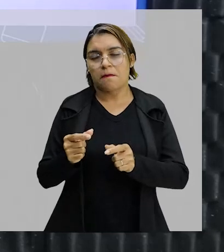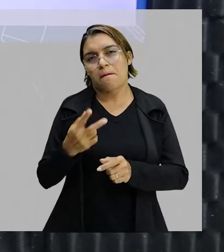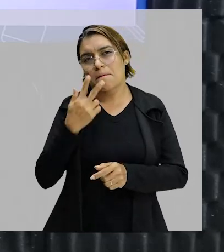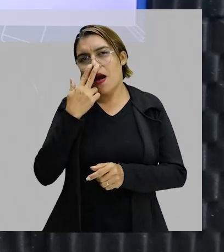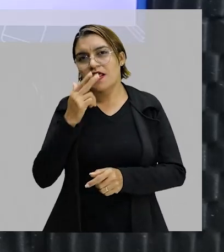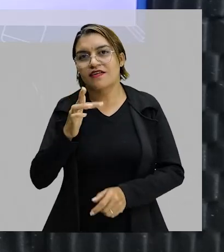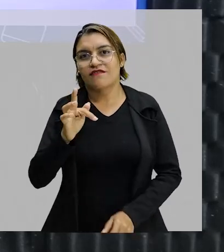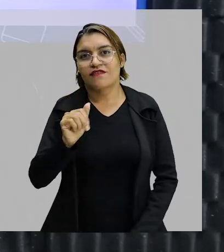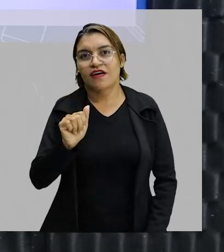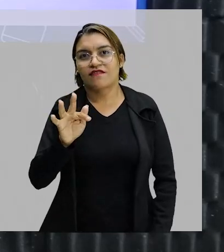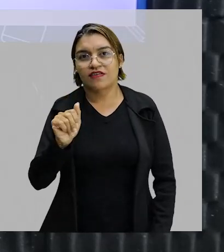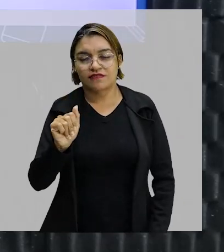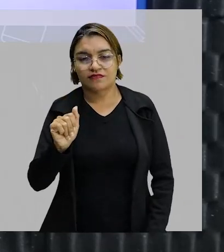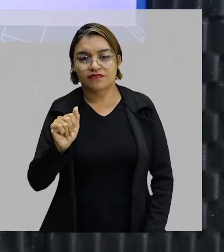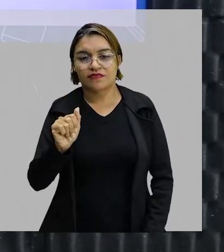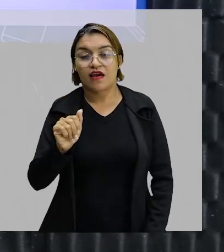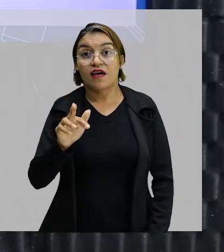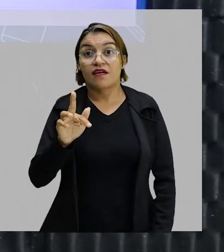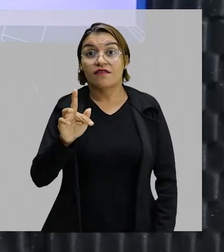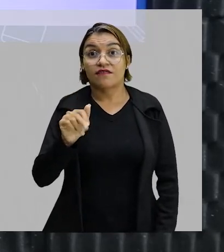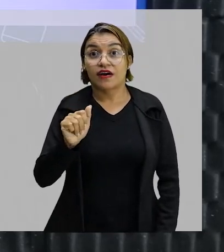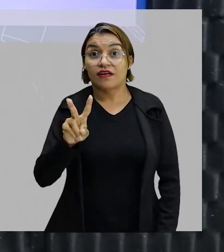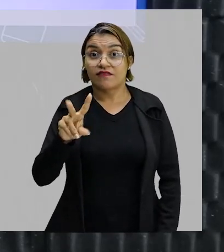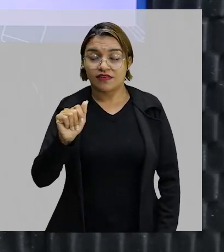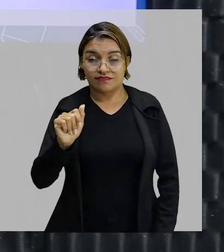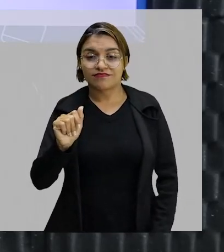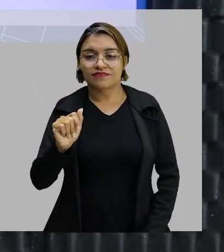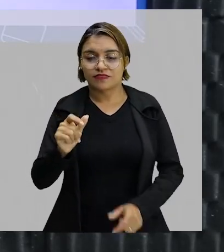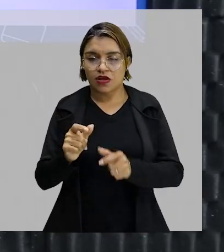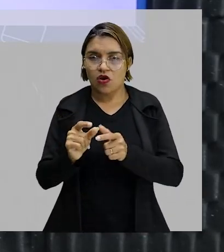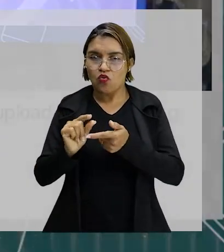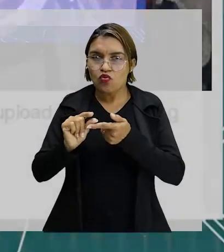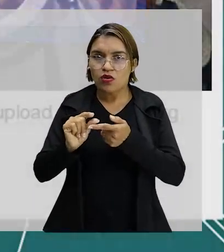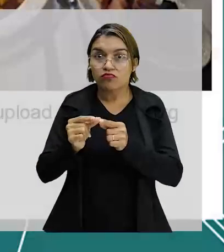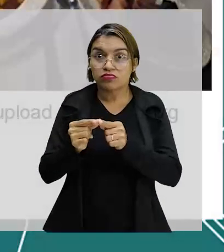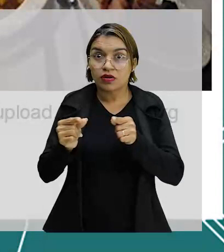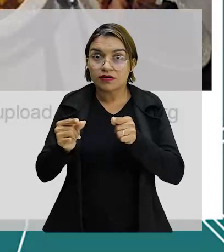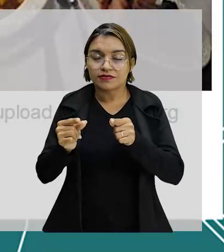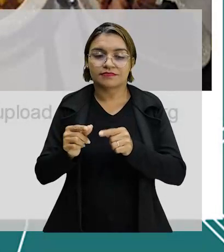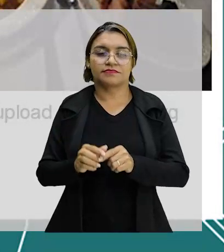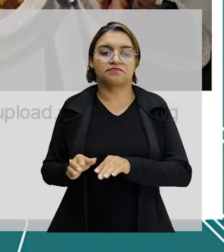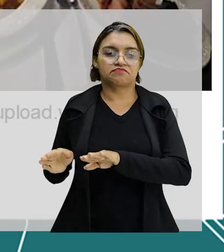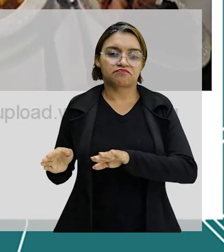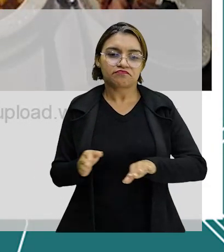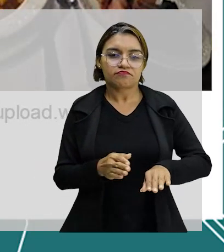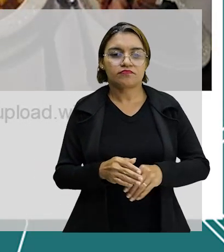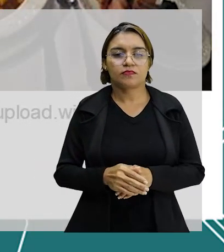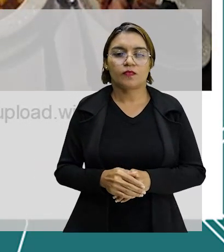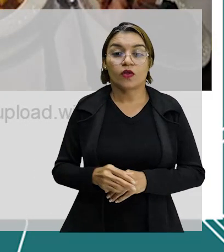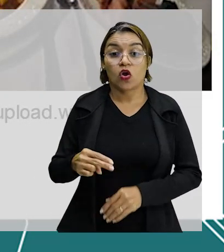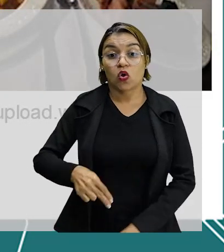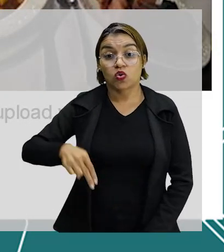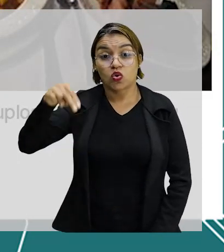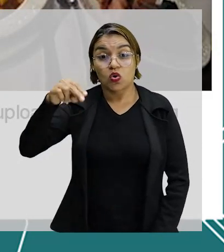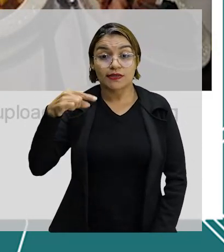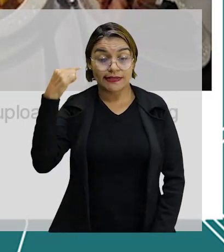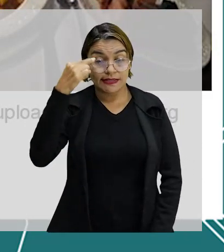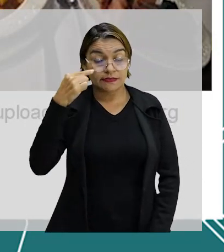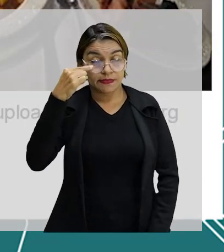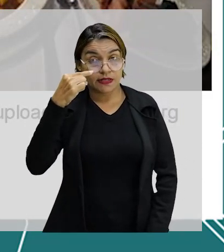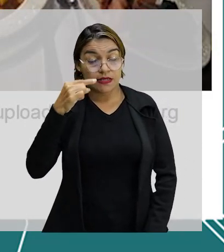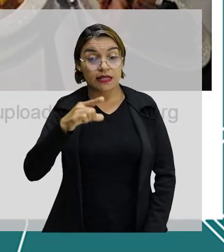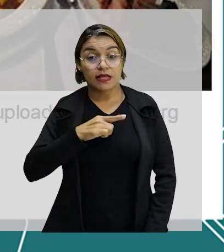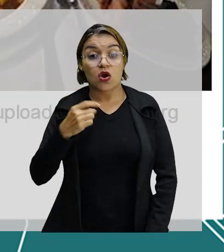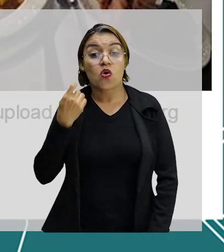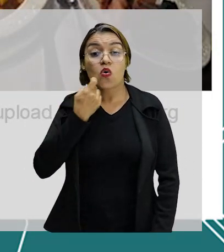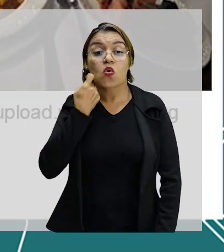fava, né? Os grãos da fava que são grandes. Como em todo o norte da Espanha, o peixe